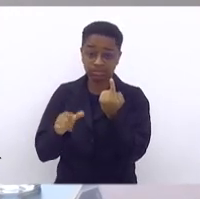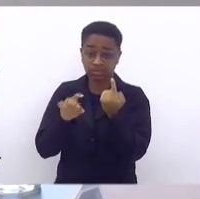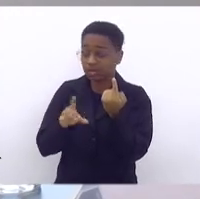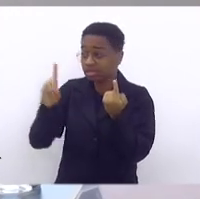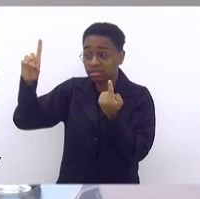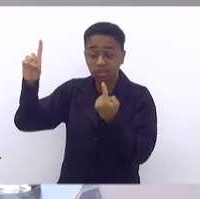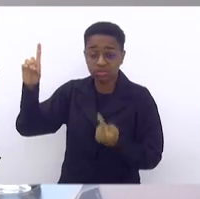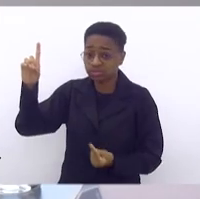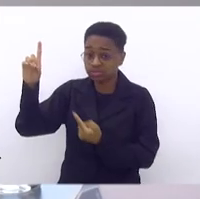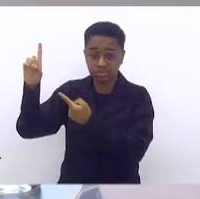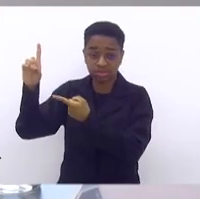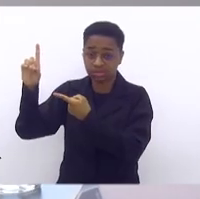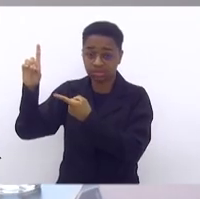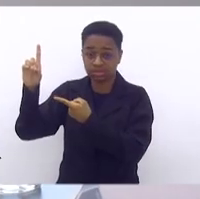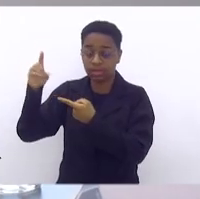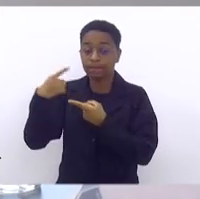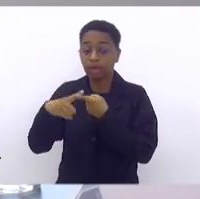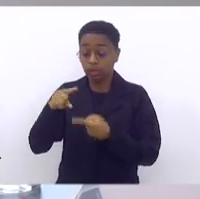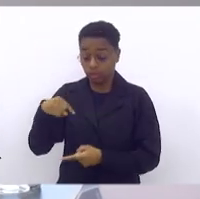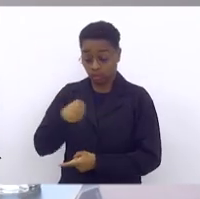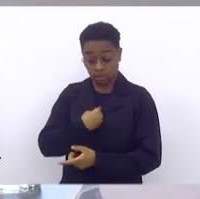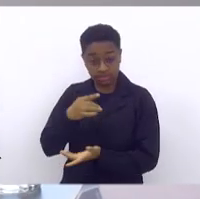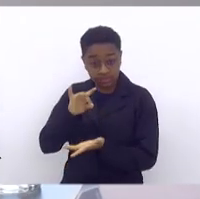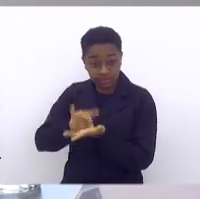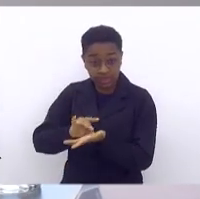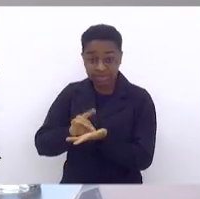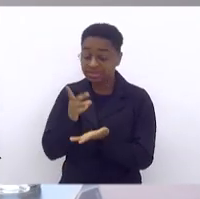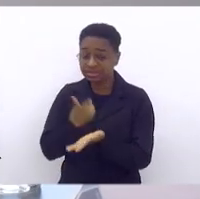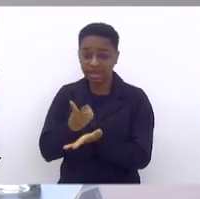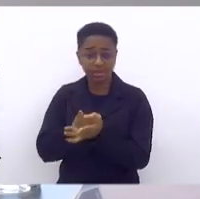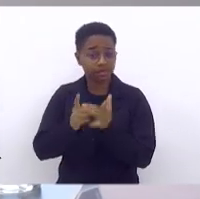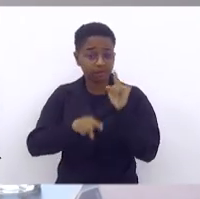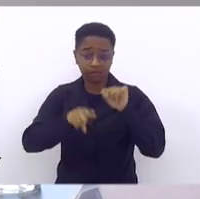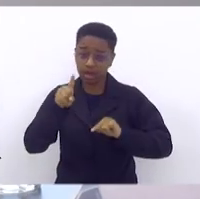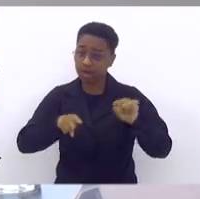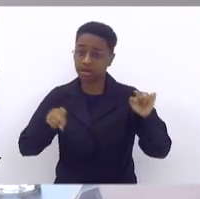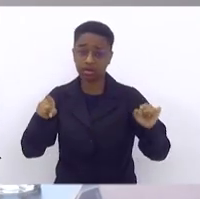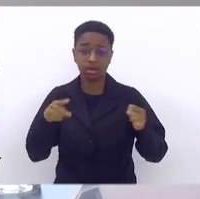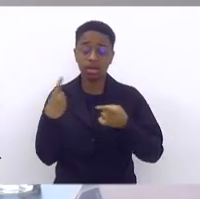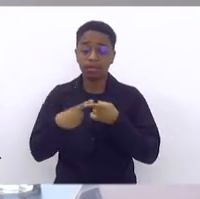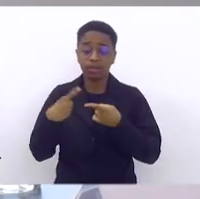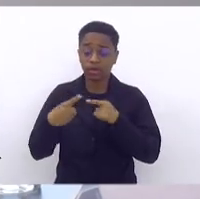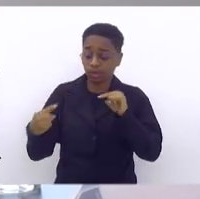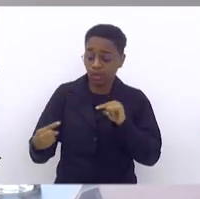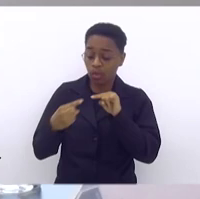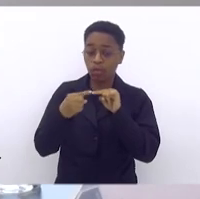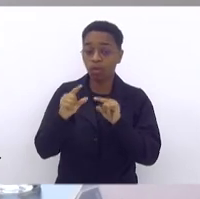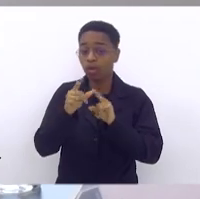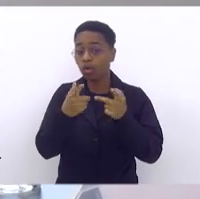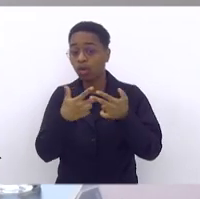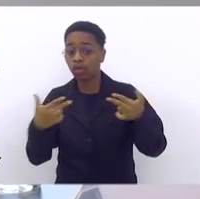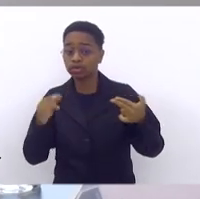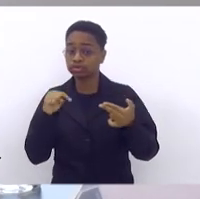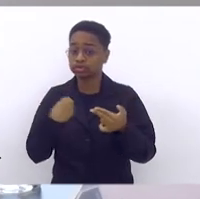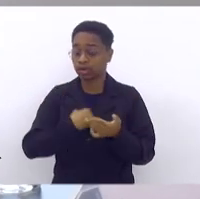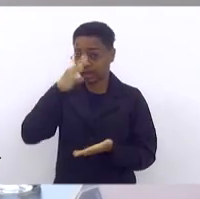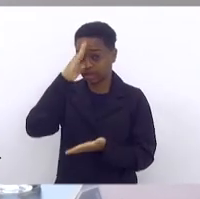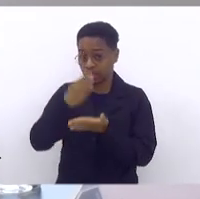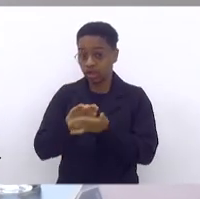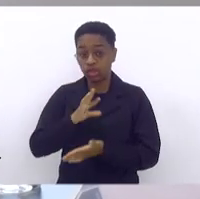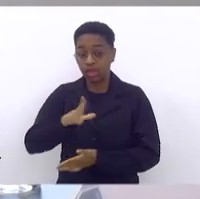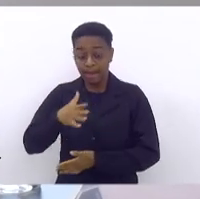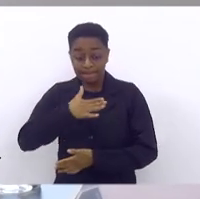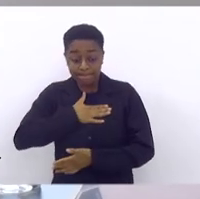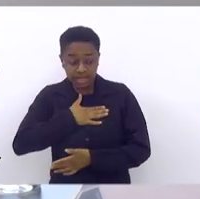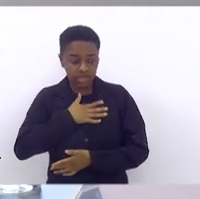As nossas verdades, elas serão sempre relativas, que são fruto das nossas crenças. Não é a sua verdade, não a